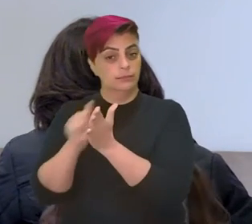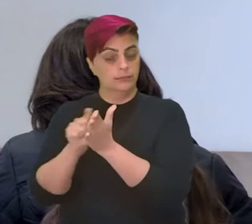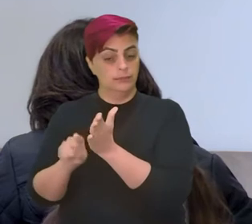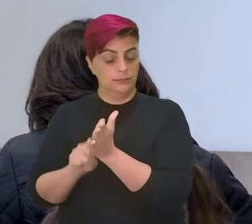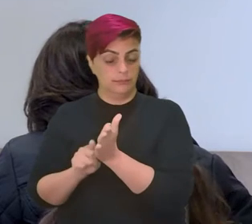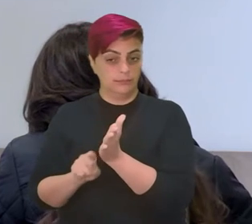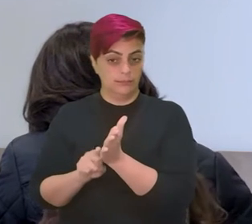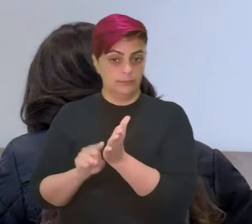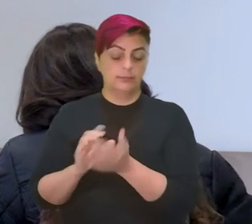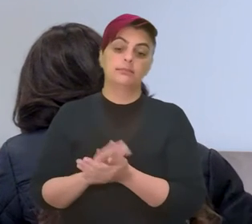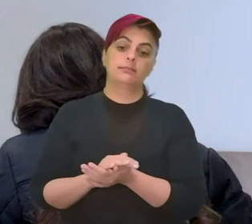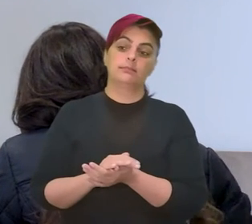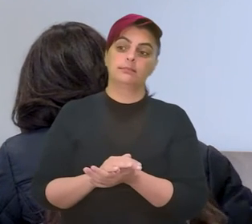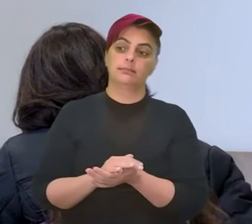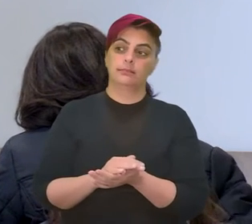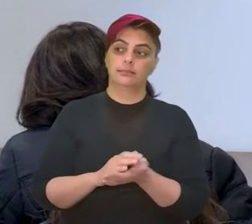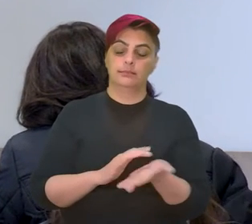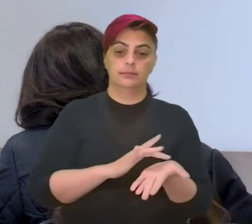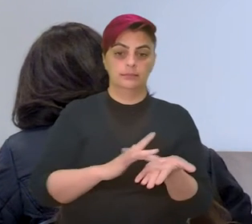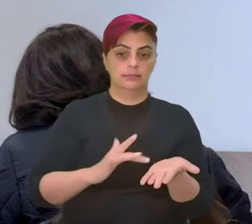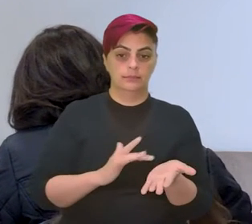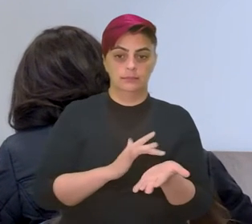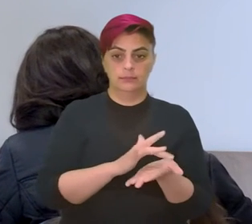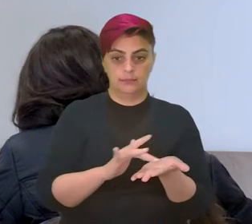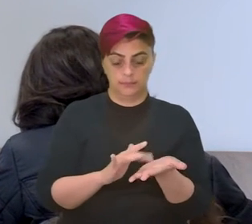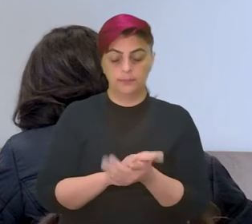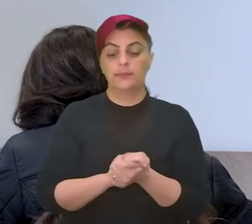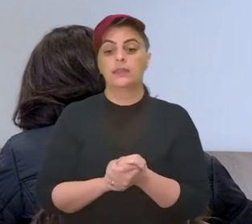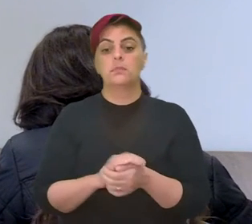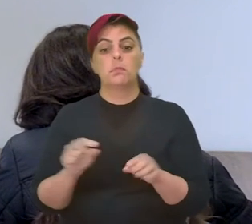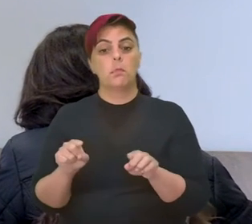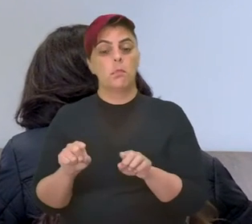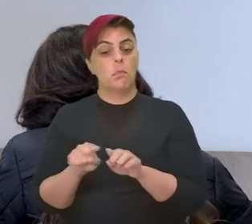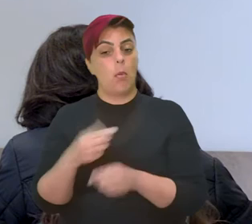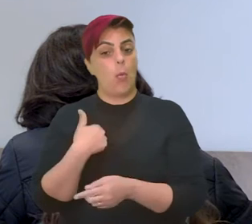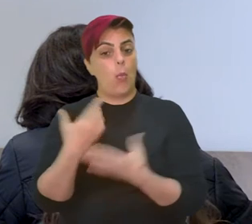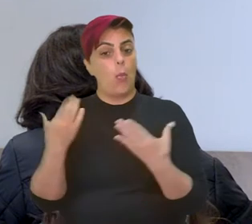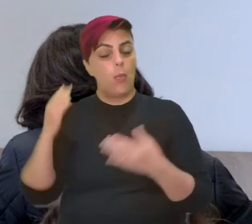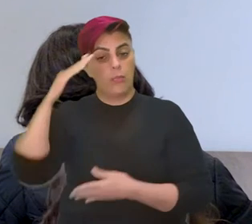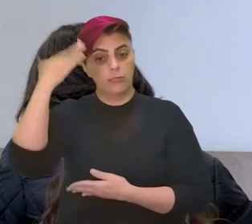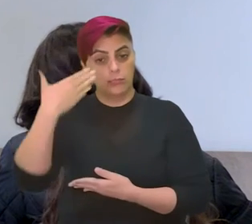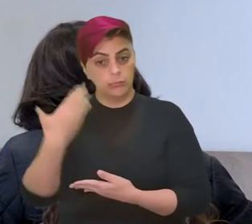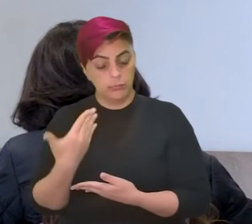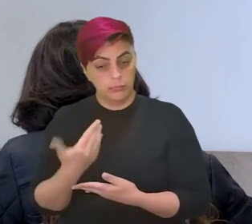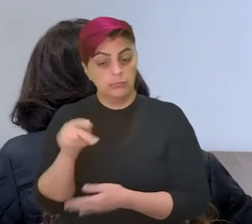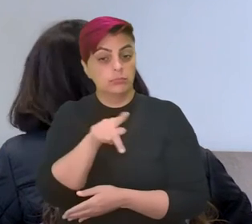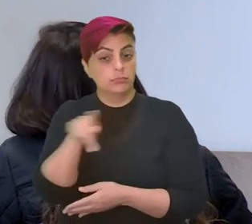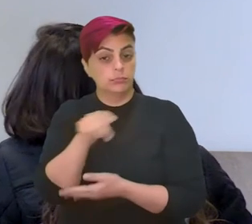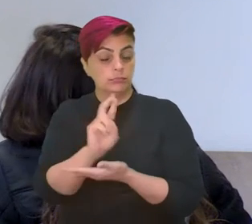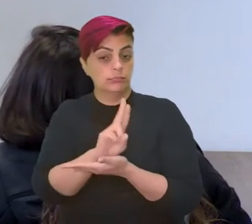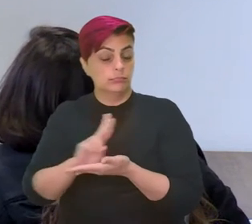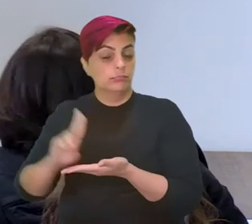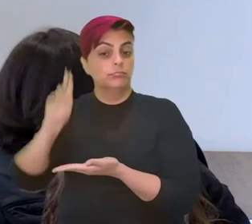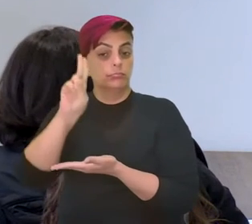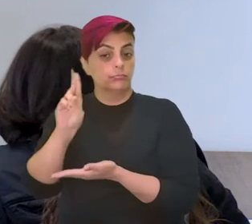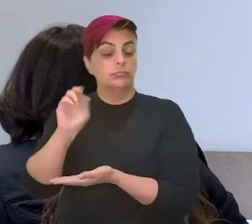Paulo. Bem, eu queria começar fazendo uma homenagem à professora Eunice Ribeiro Durham, antropóloga, professora